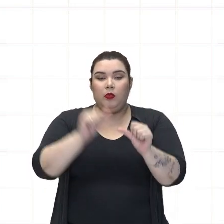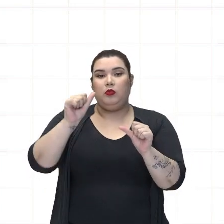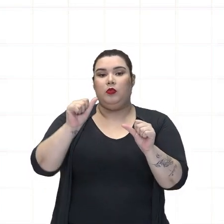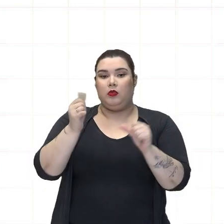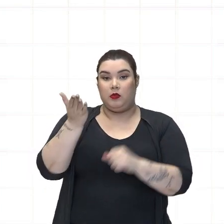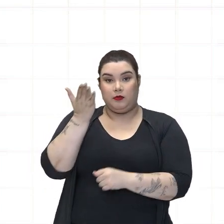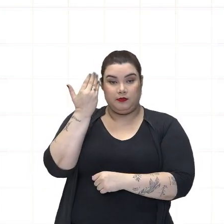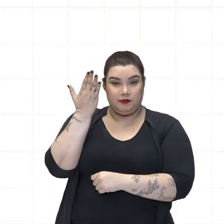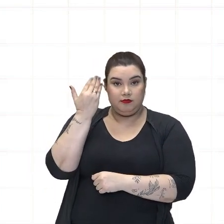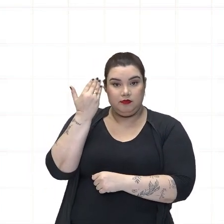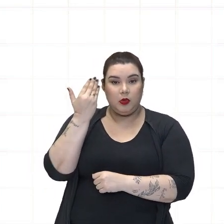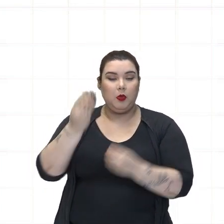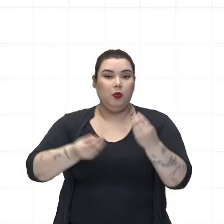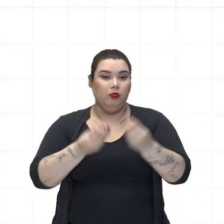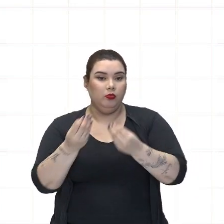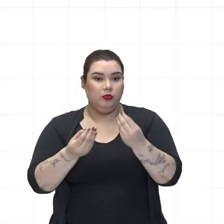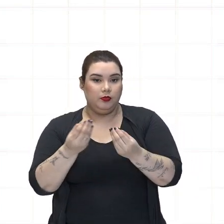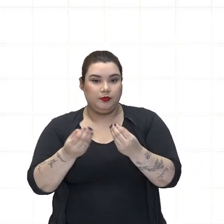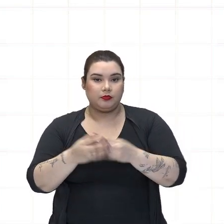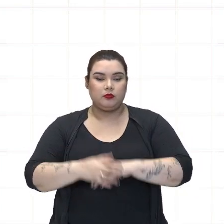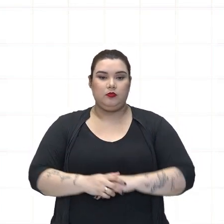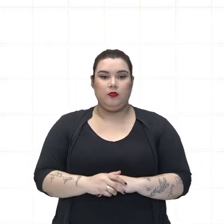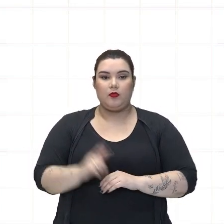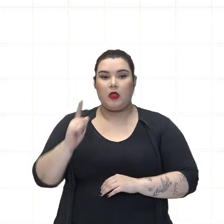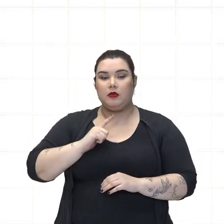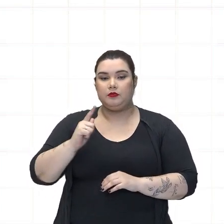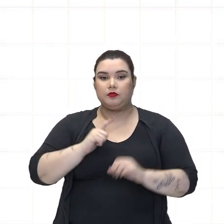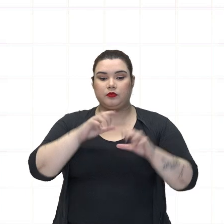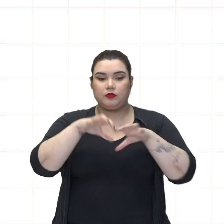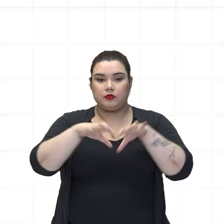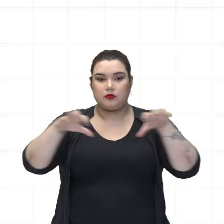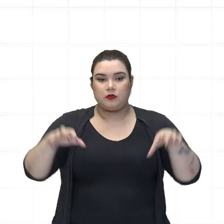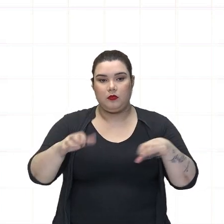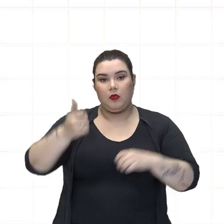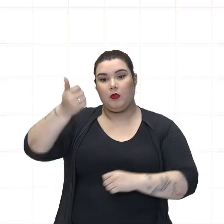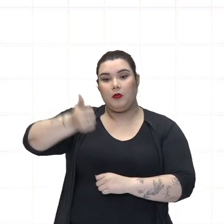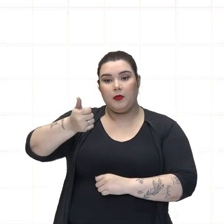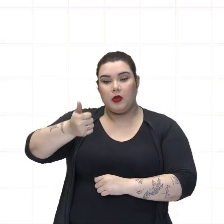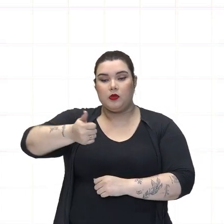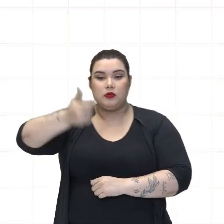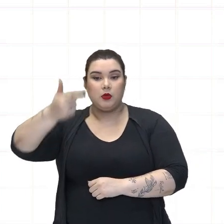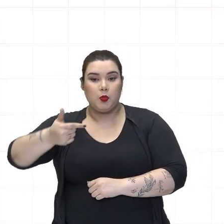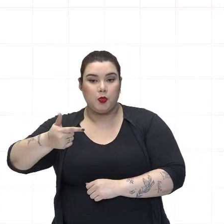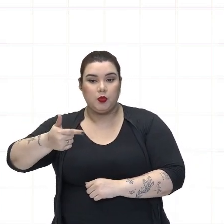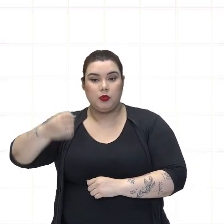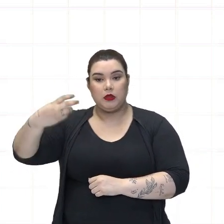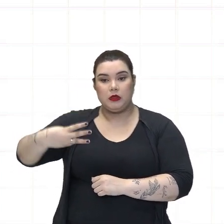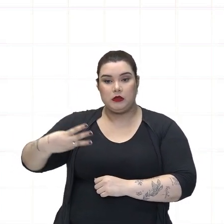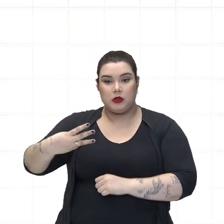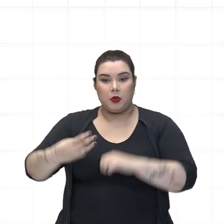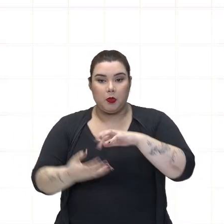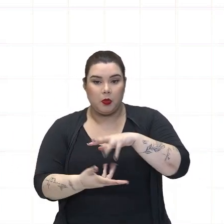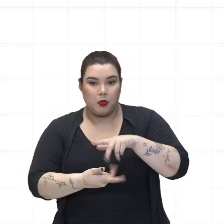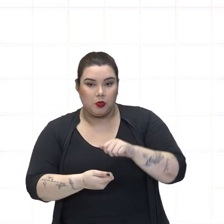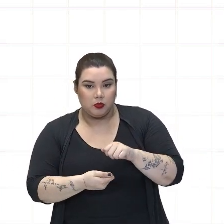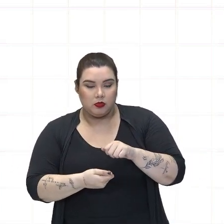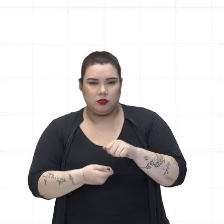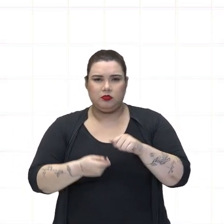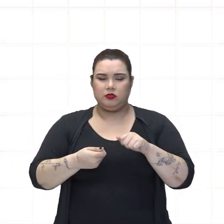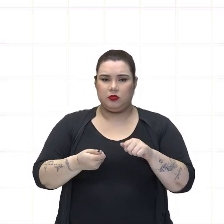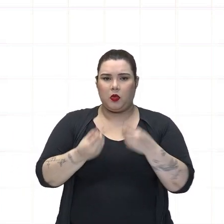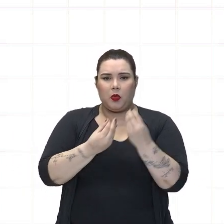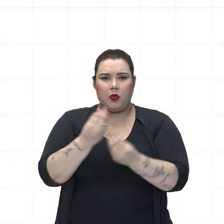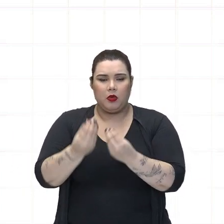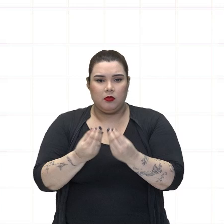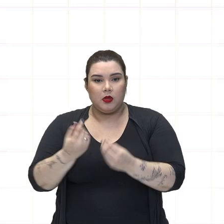feita antes, pessoal, era a divisão do mundo em primeiro, segundo e terceiro mundo. Muito provavelmente nossos